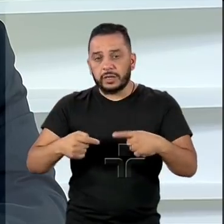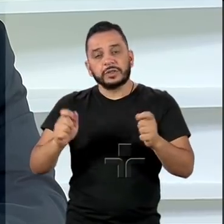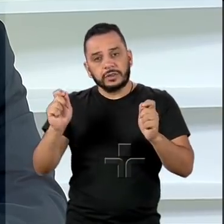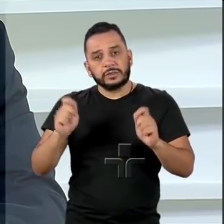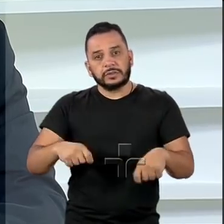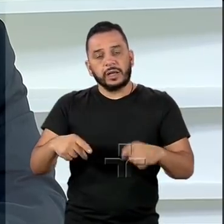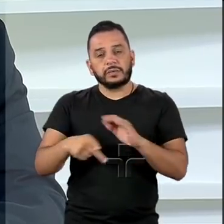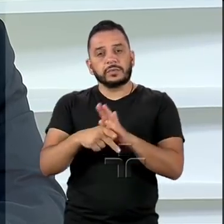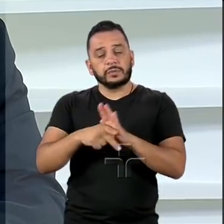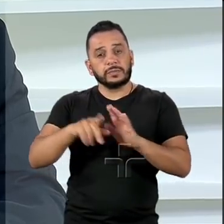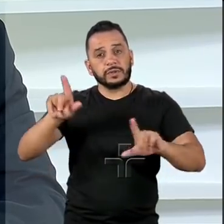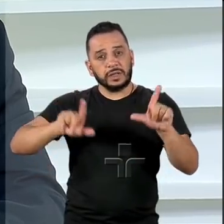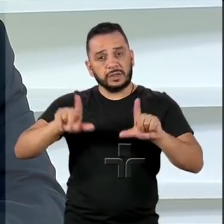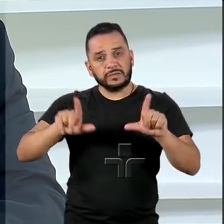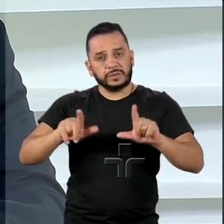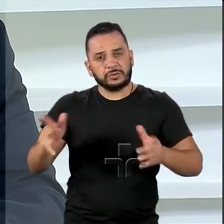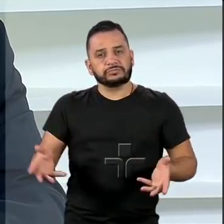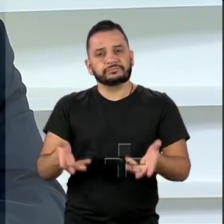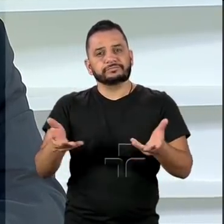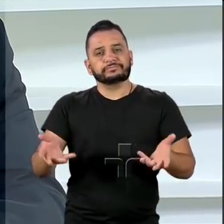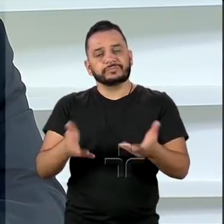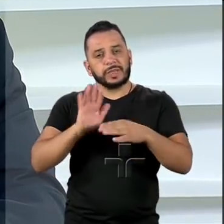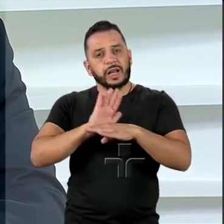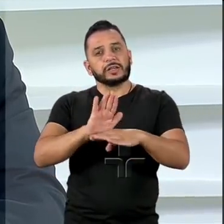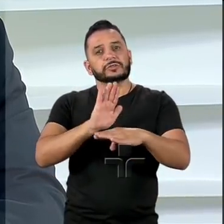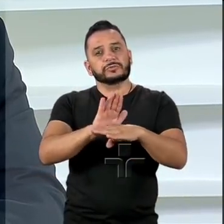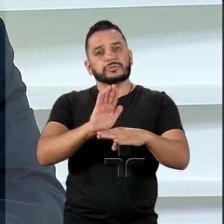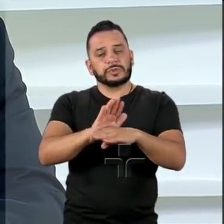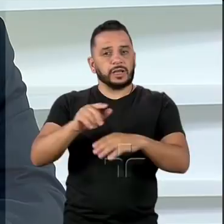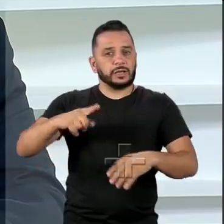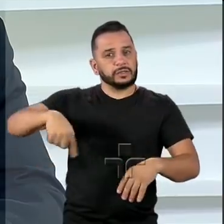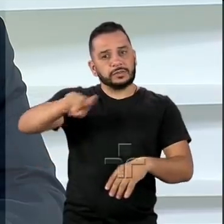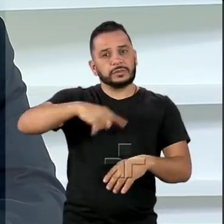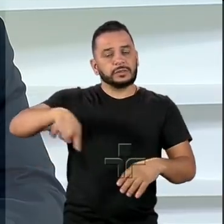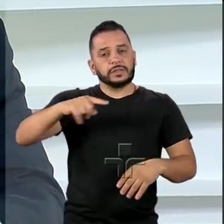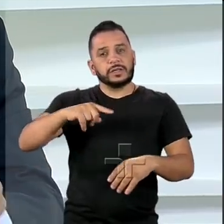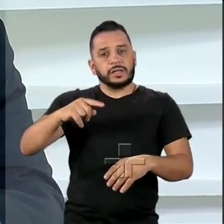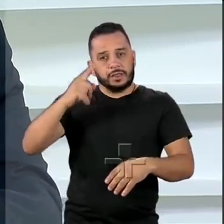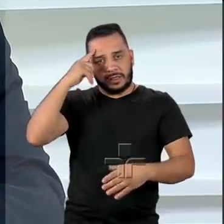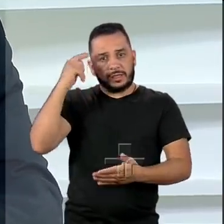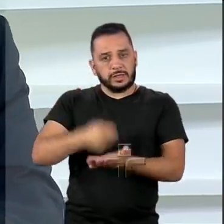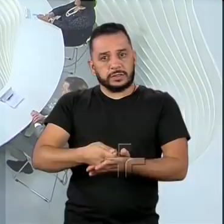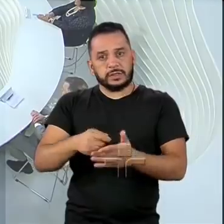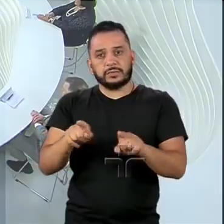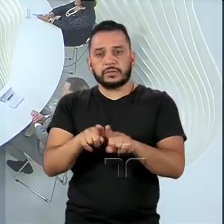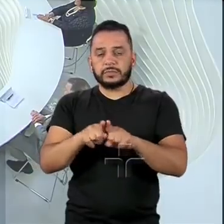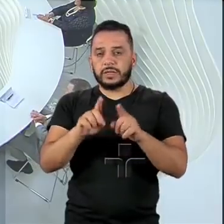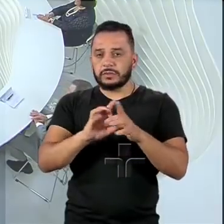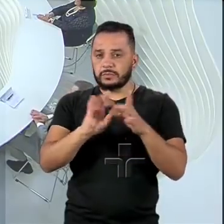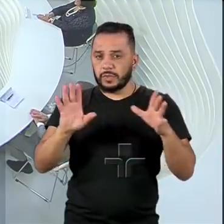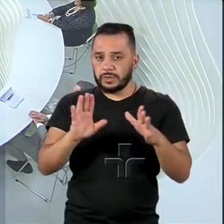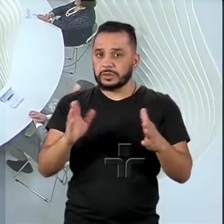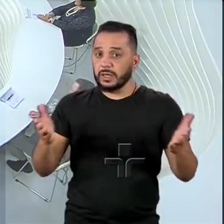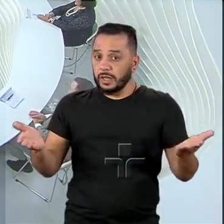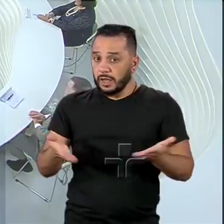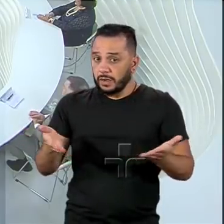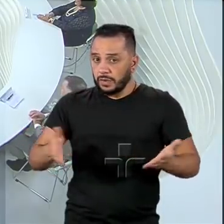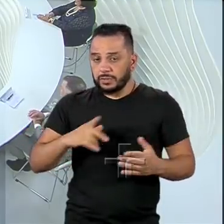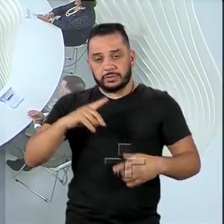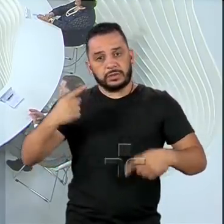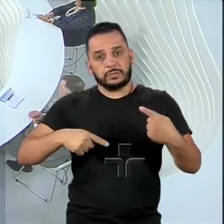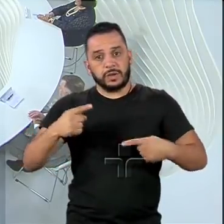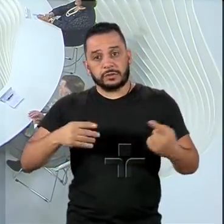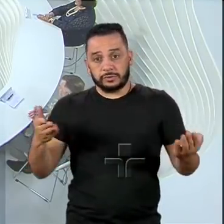pública de TV contribuir para a decisão dos eleitores e a democracia. Vamos passar então ao nosso debate de